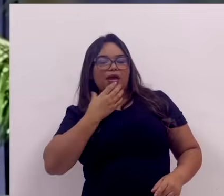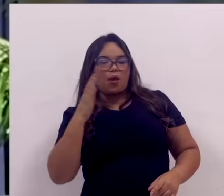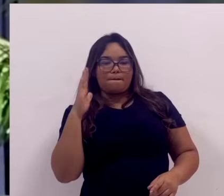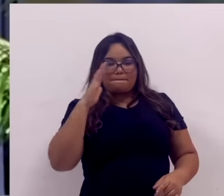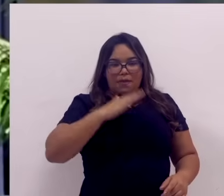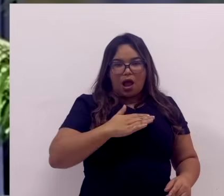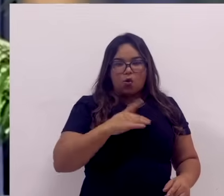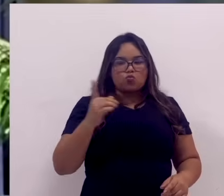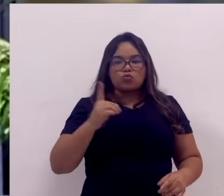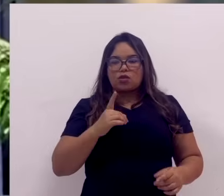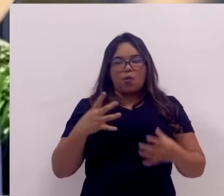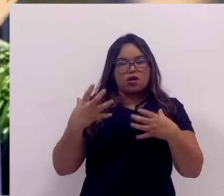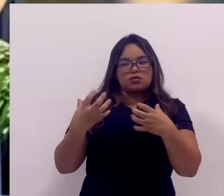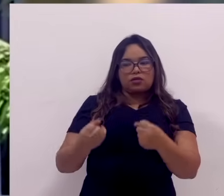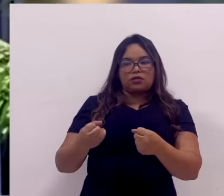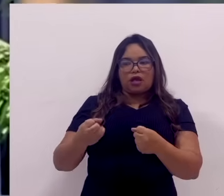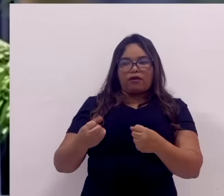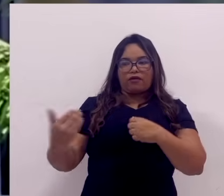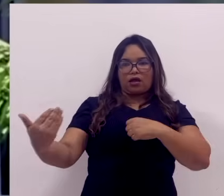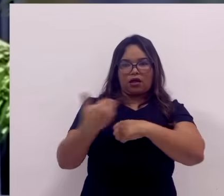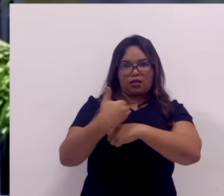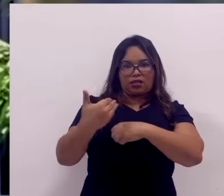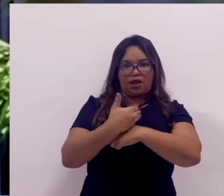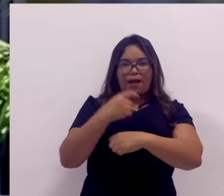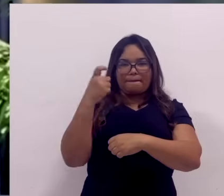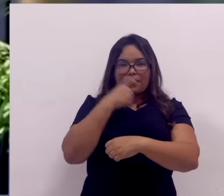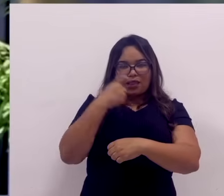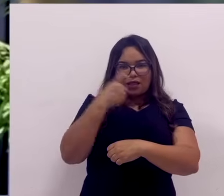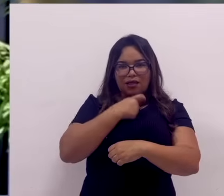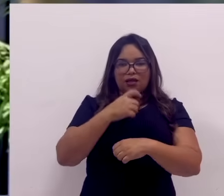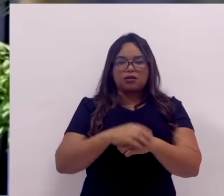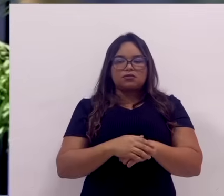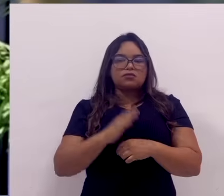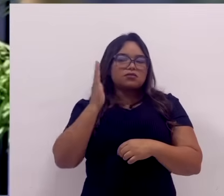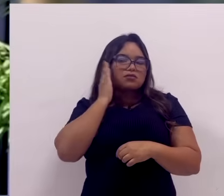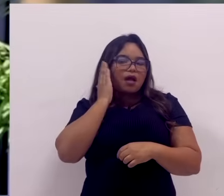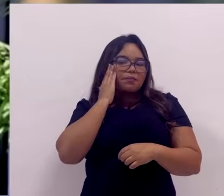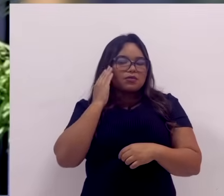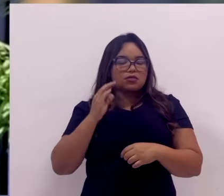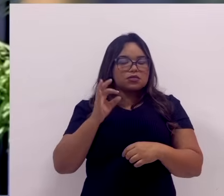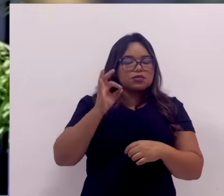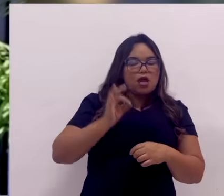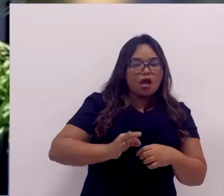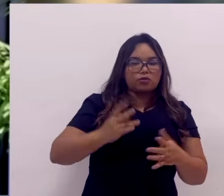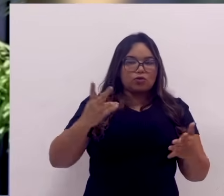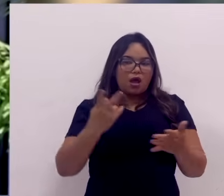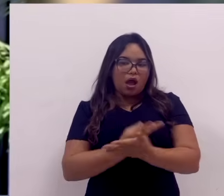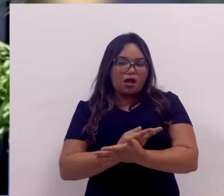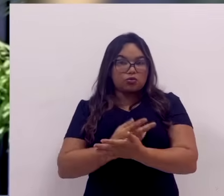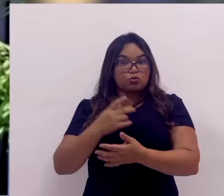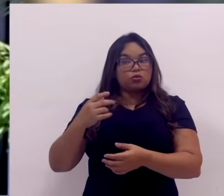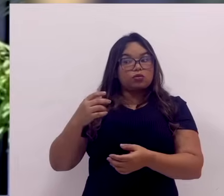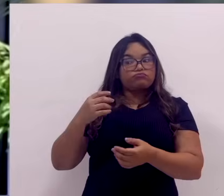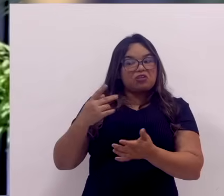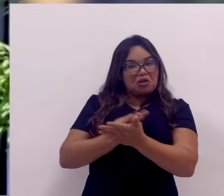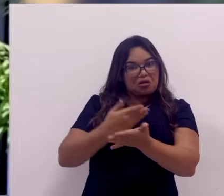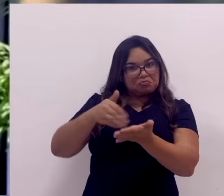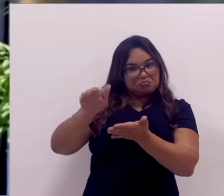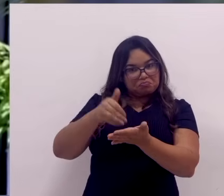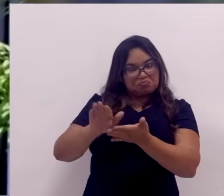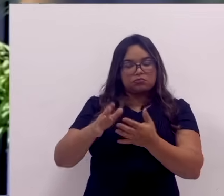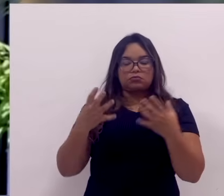permitia a infiltração do paganismo na sua igreja, eles discerniam o que era correto e incorreto. Jesus era o centro da sua